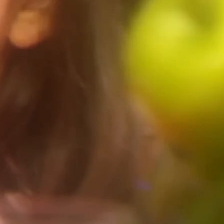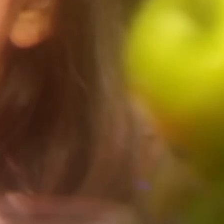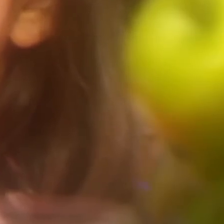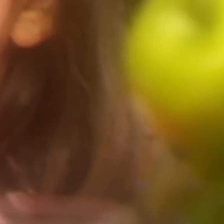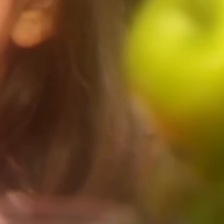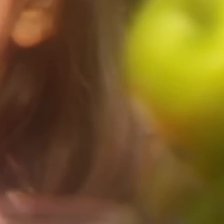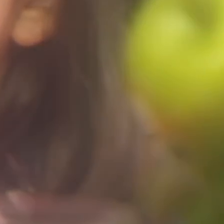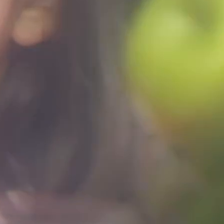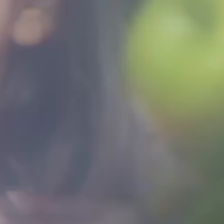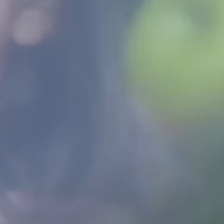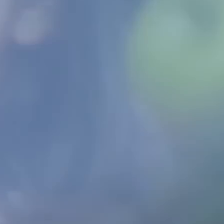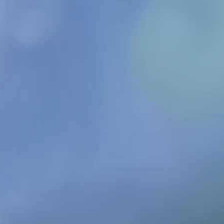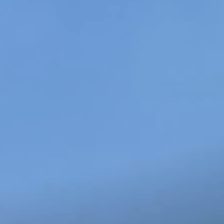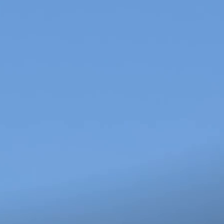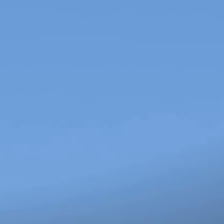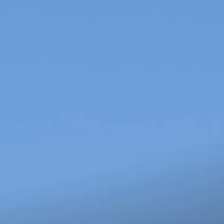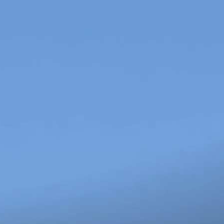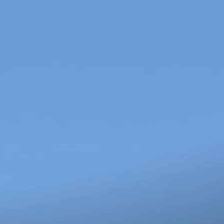agradecer,